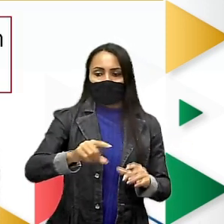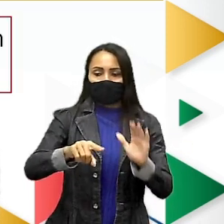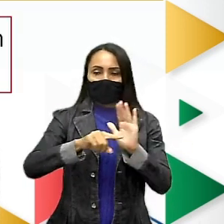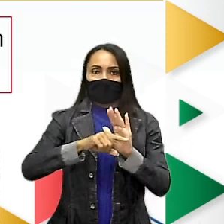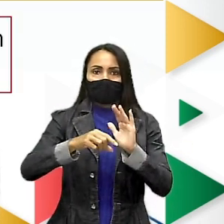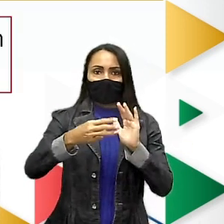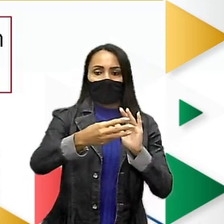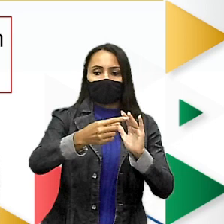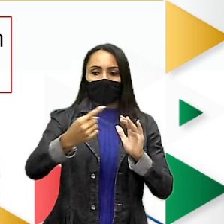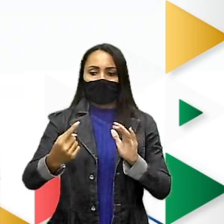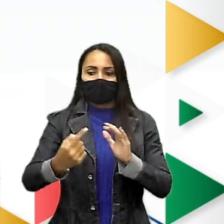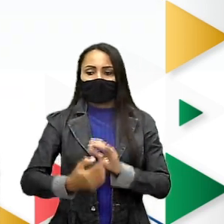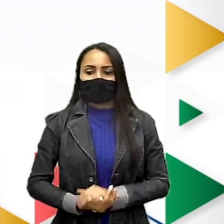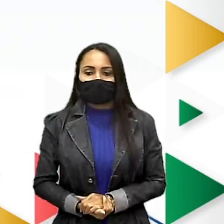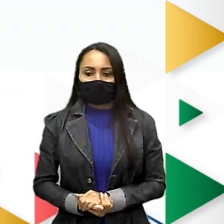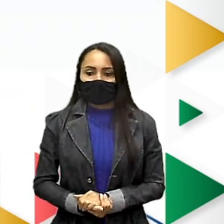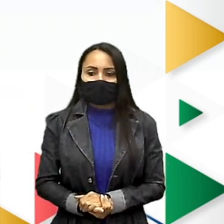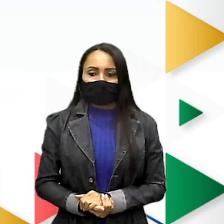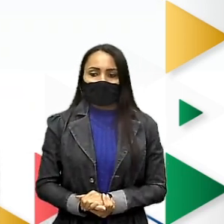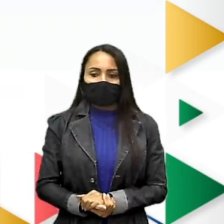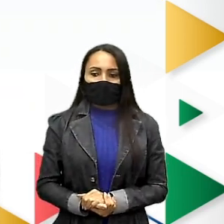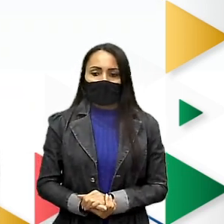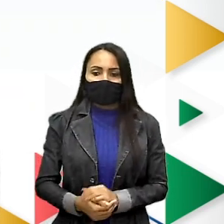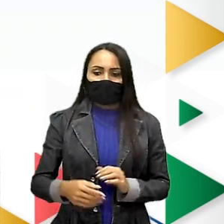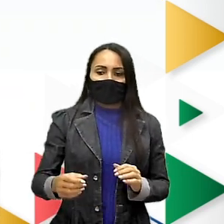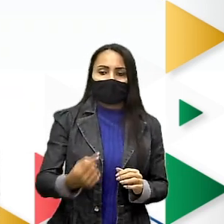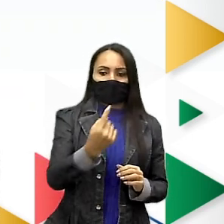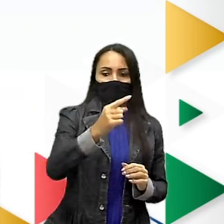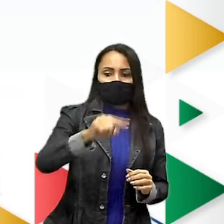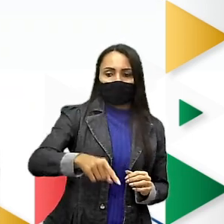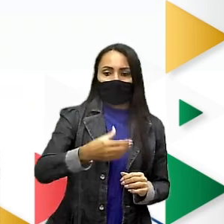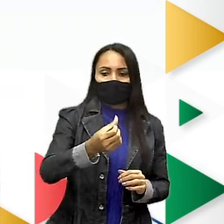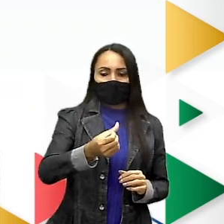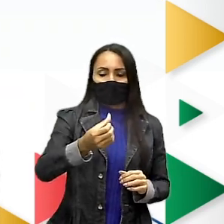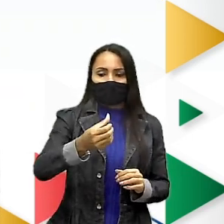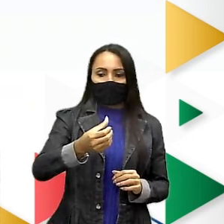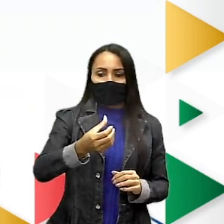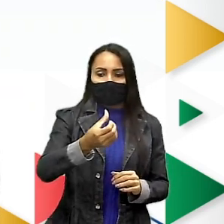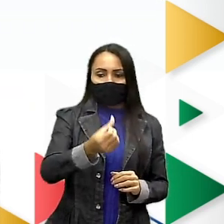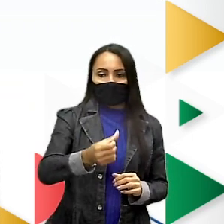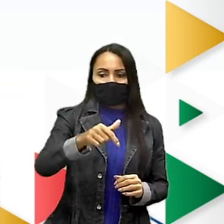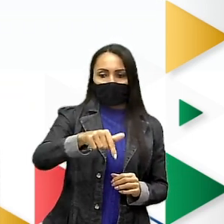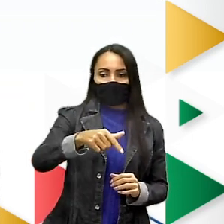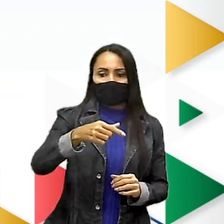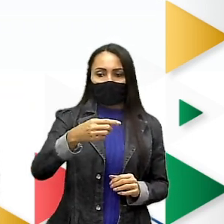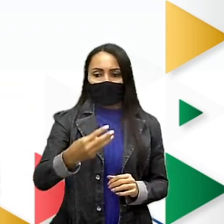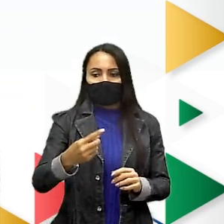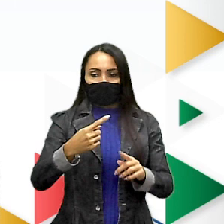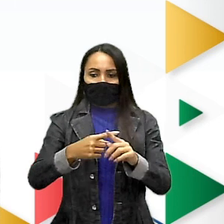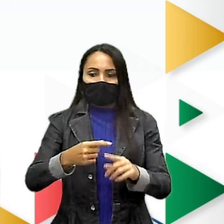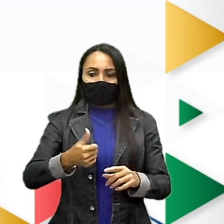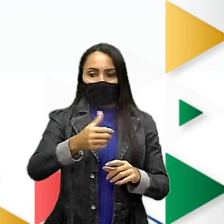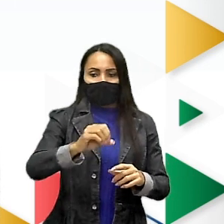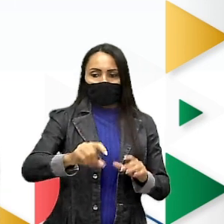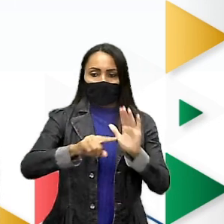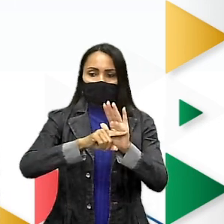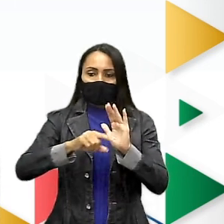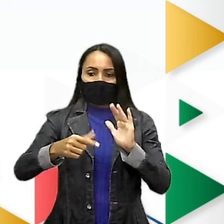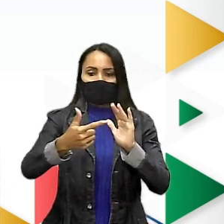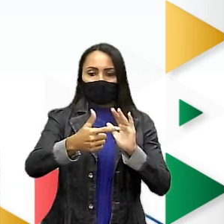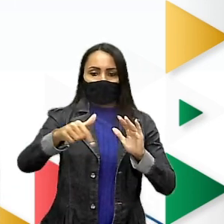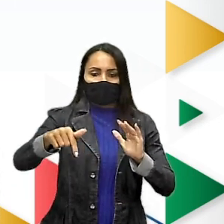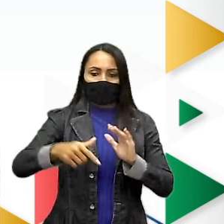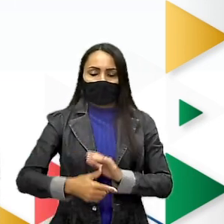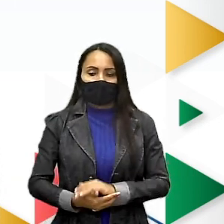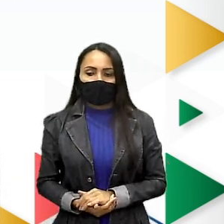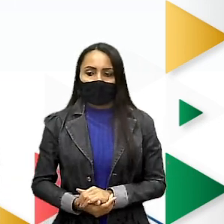próton 1,673 vezes 10 a menos 27 está colocada aí. Aí eu vou distribuir aqui os zeros para poder você